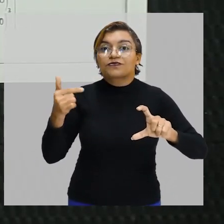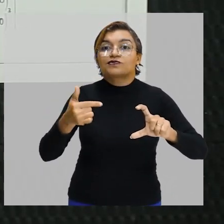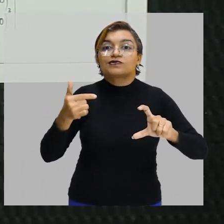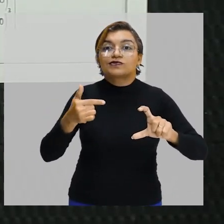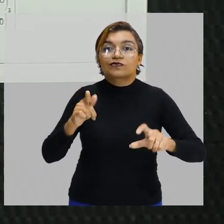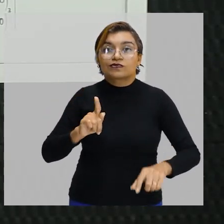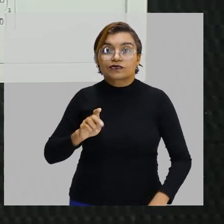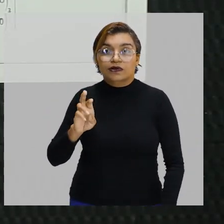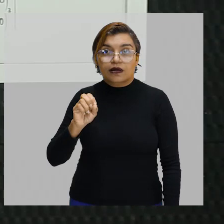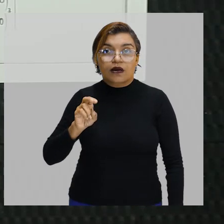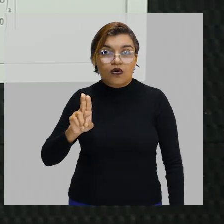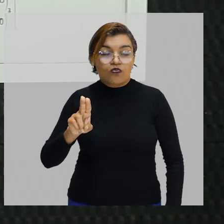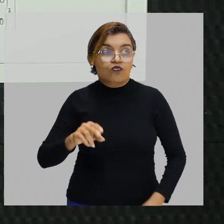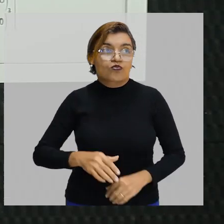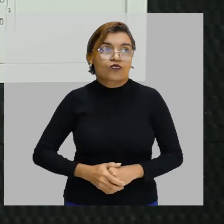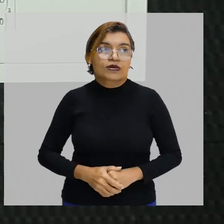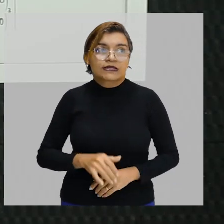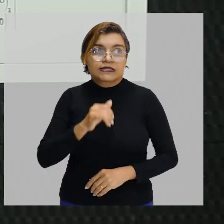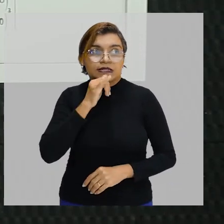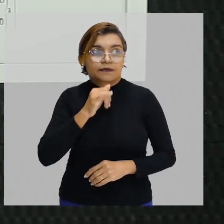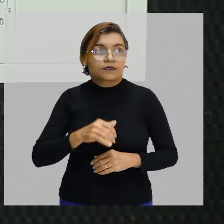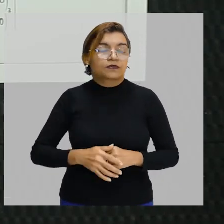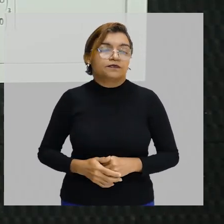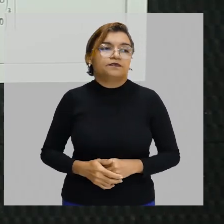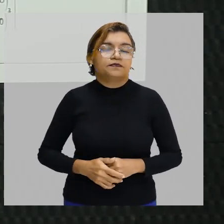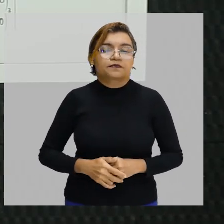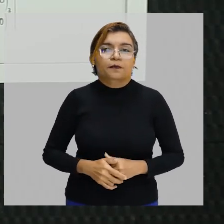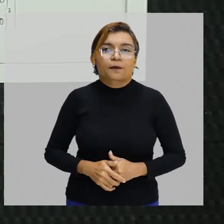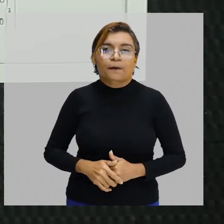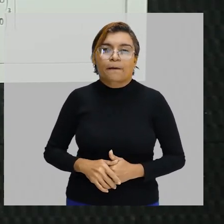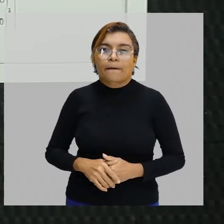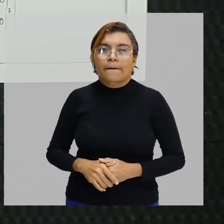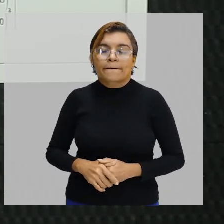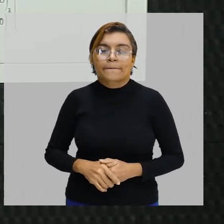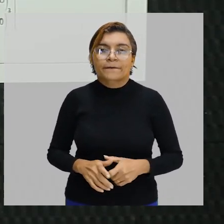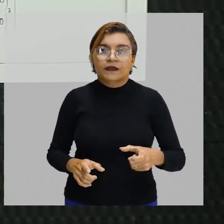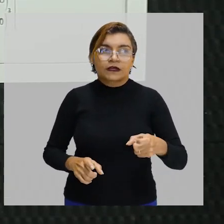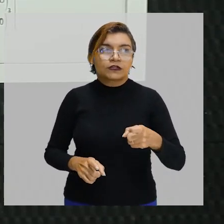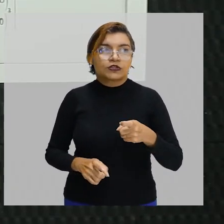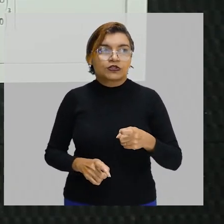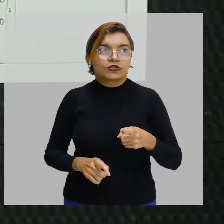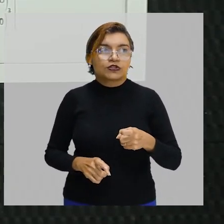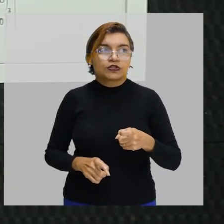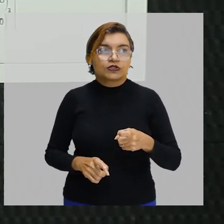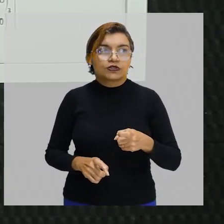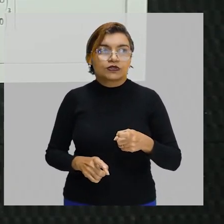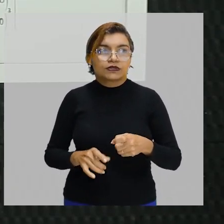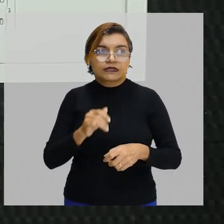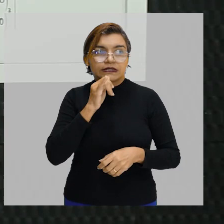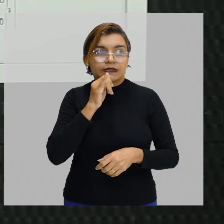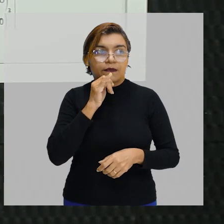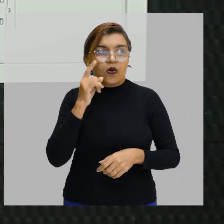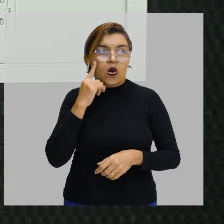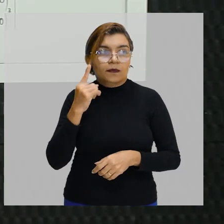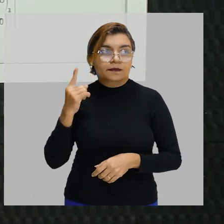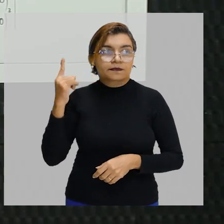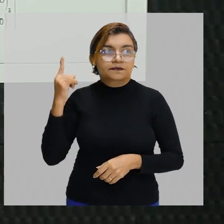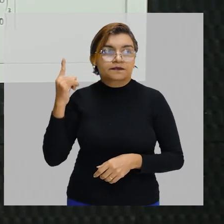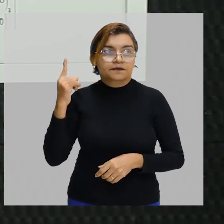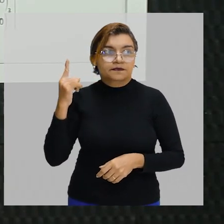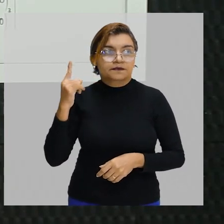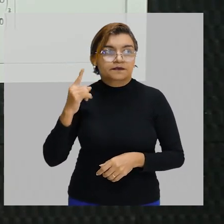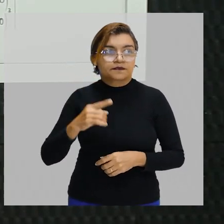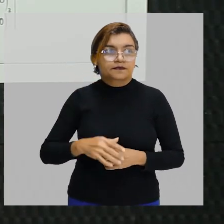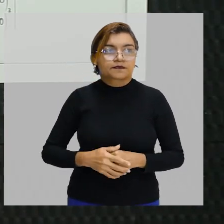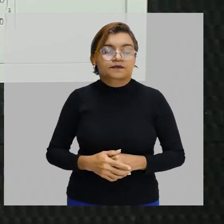ó, multiplicando x por x dá x ao quadrado. X multiplicado por menos 1 dá menos x. 3 multiplicado